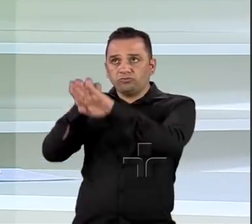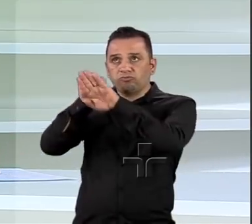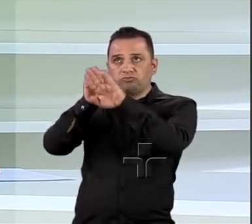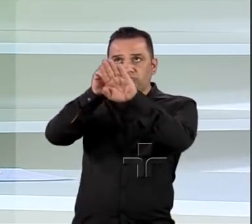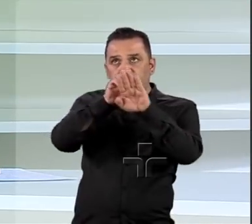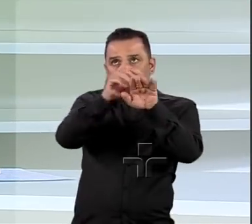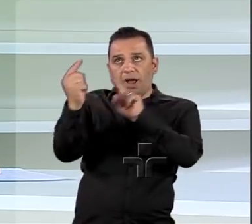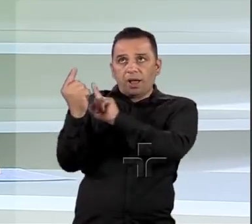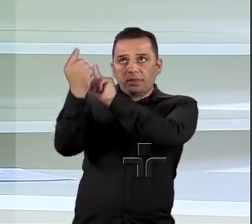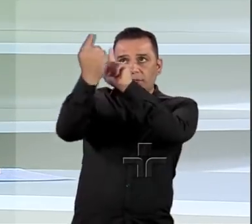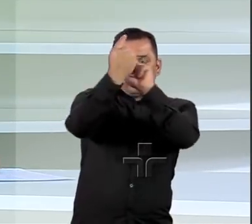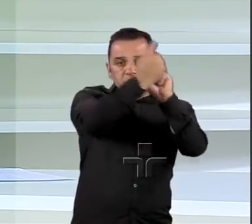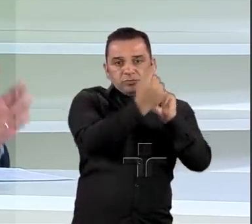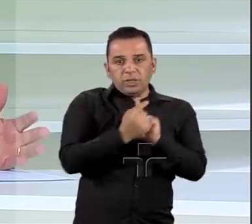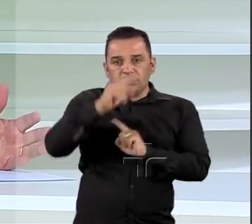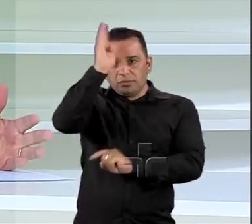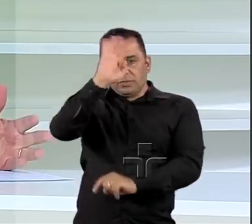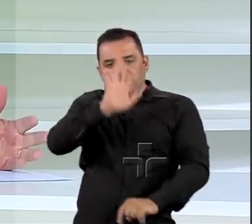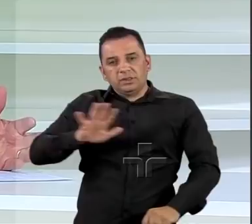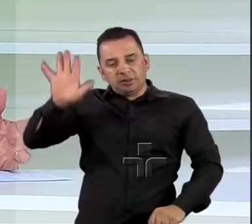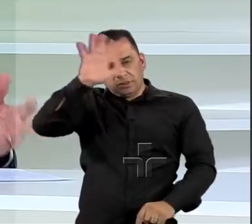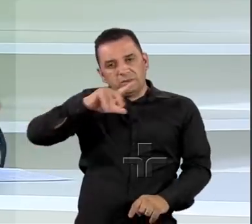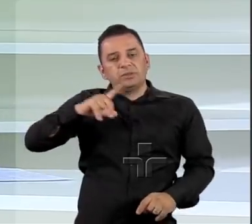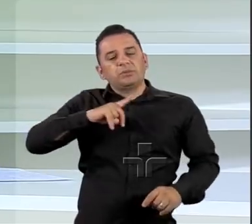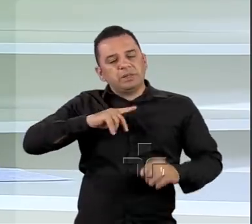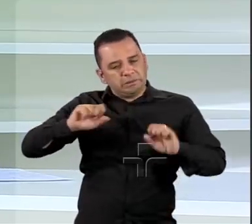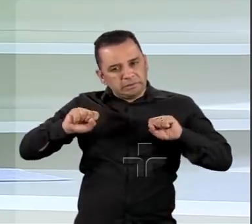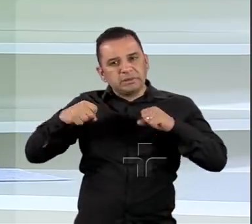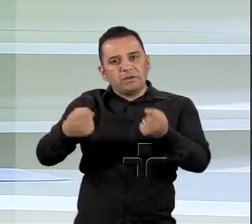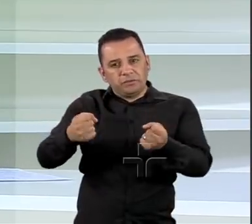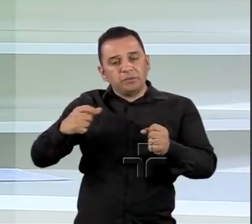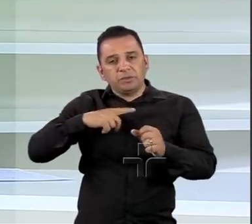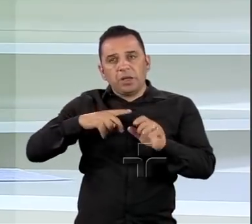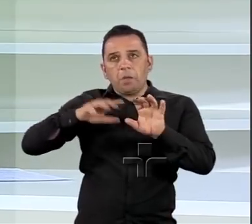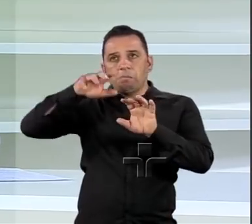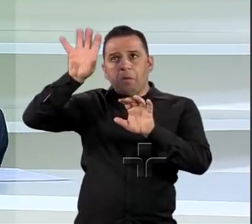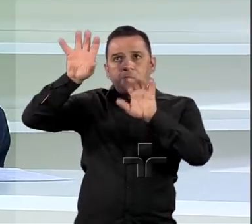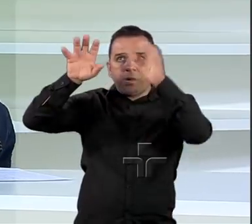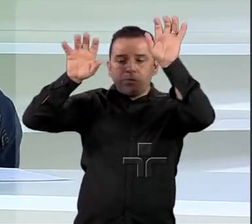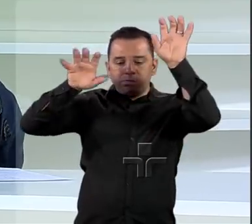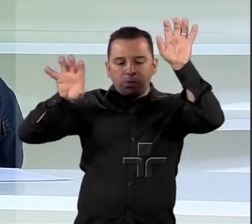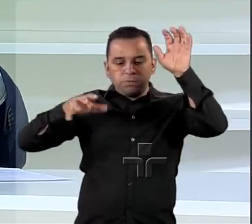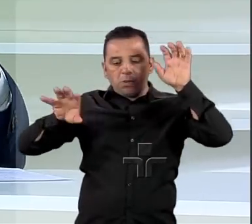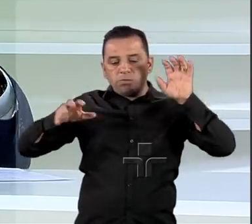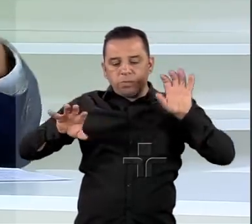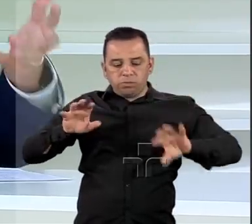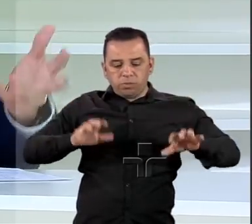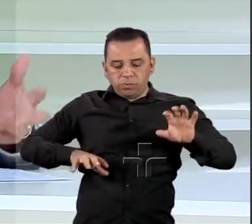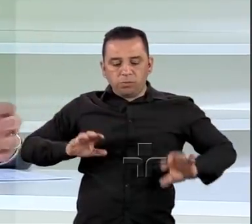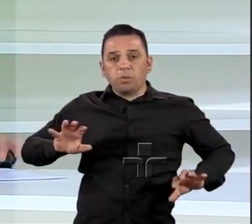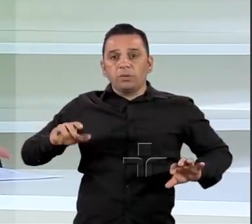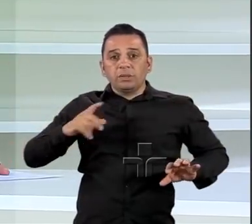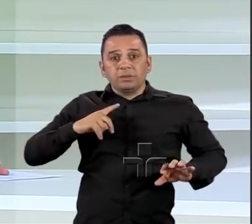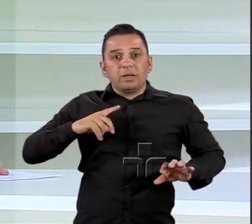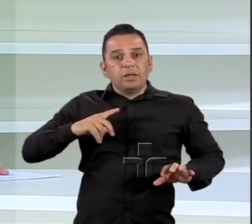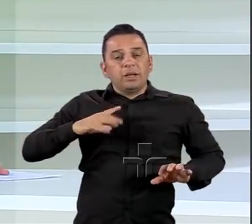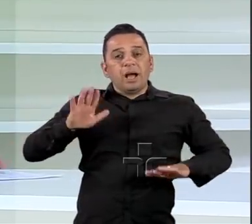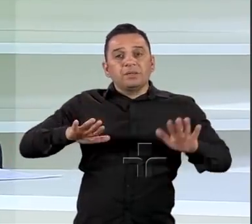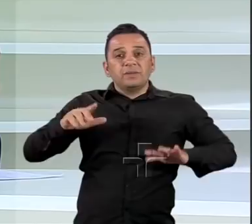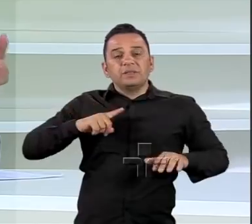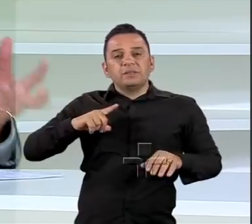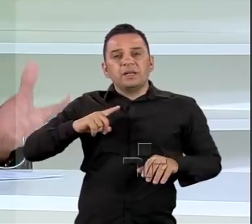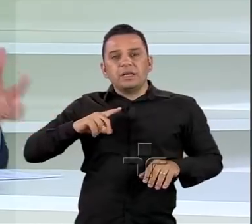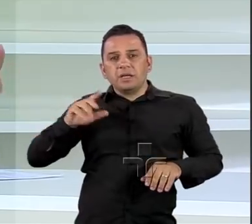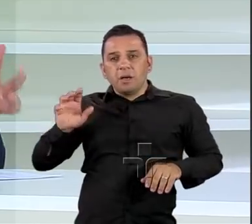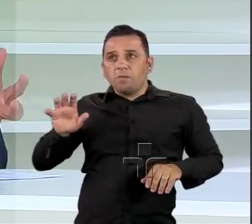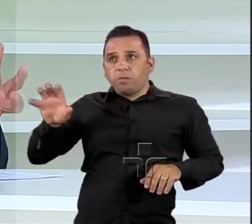deles com menos de 30 mil habitantes. É um desafio. Em alguns poucos municípios mora a maior parte da população brasileira. Então,